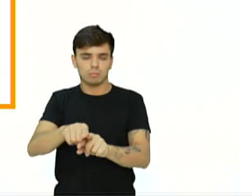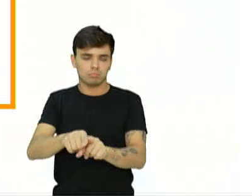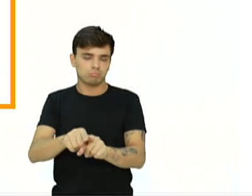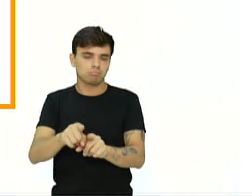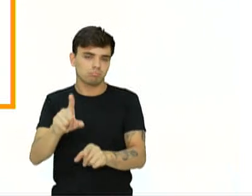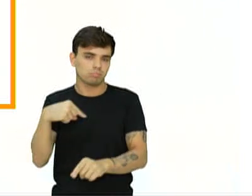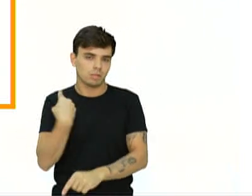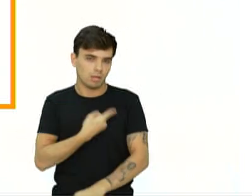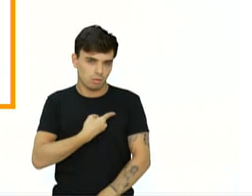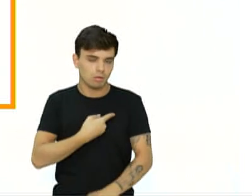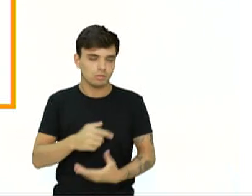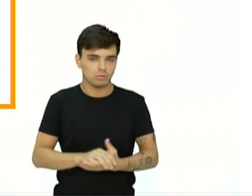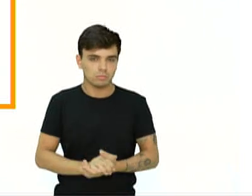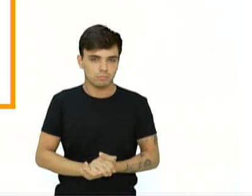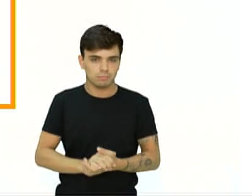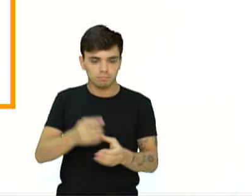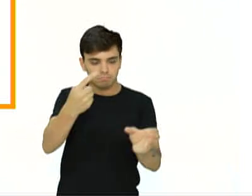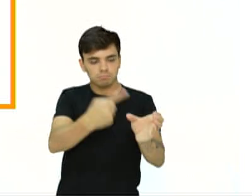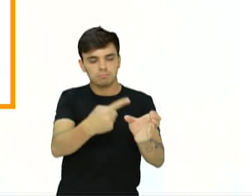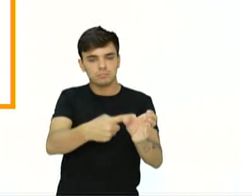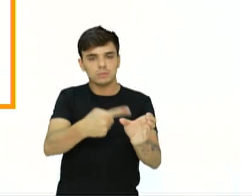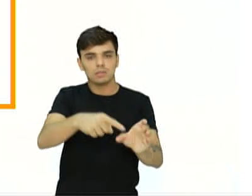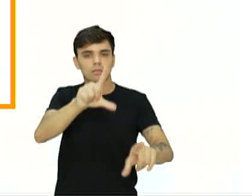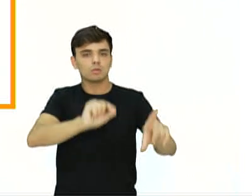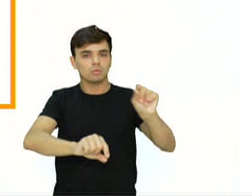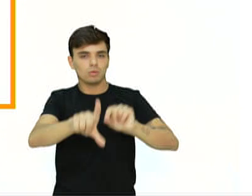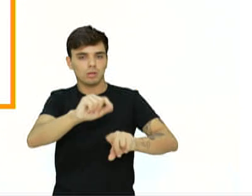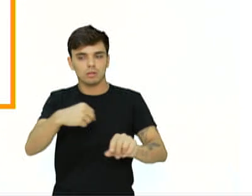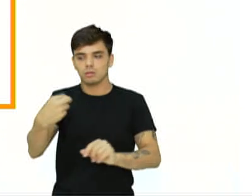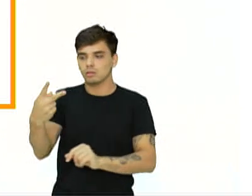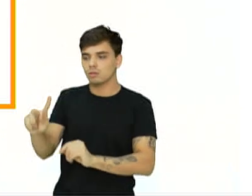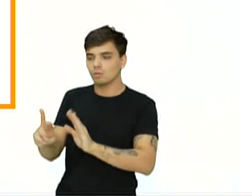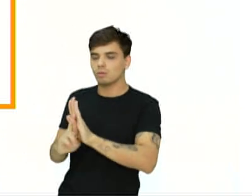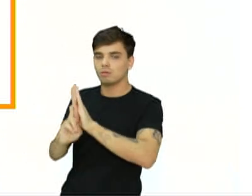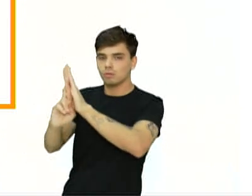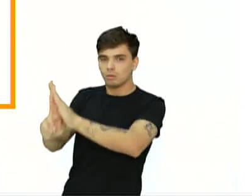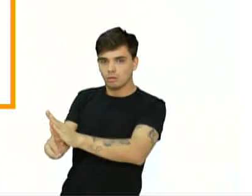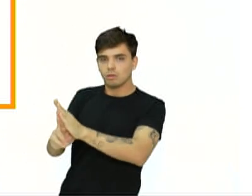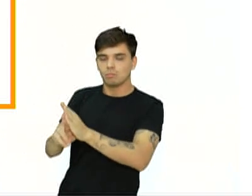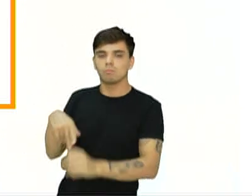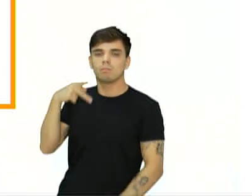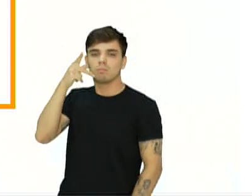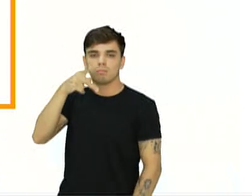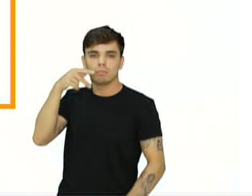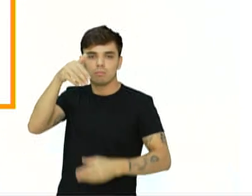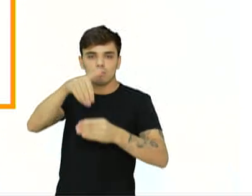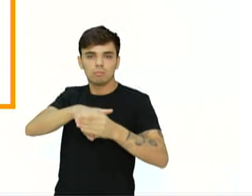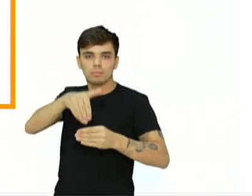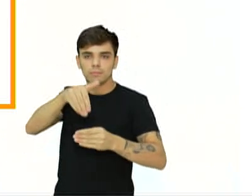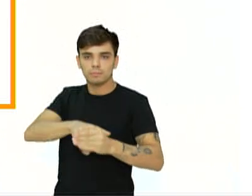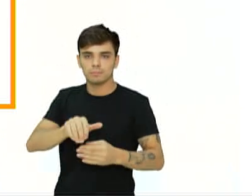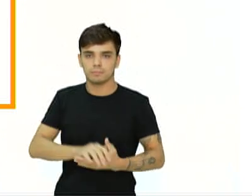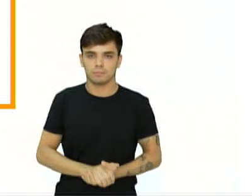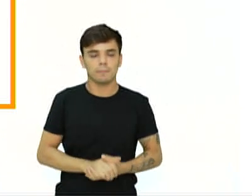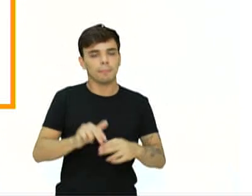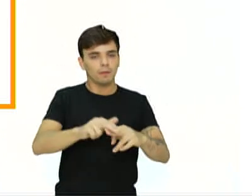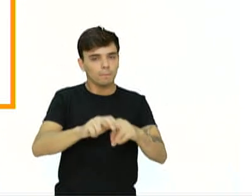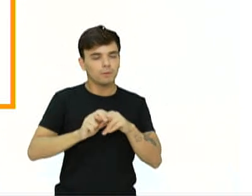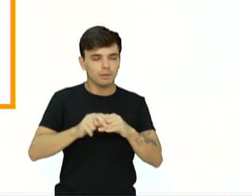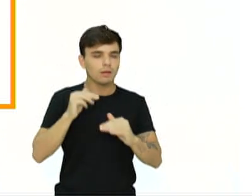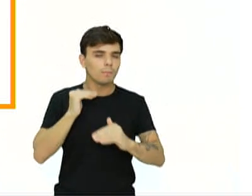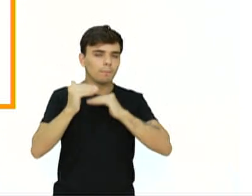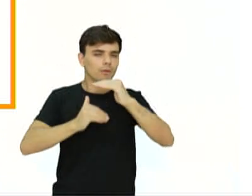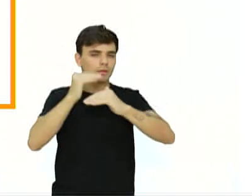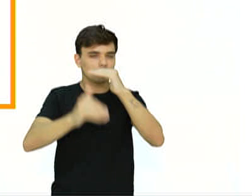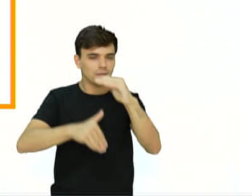indireta, a nossa, os cidadãos escolhem o seu representante político por meio do voto. Por isso que aquele processo